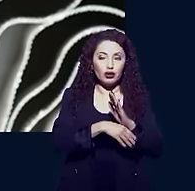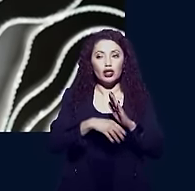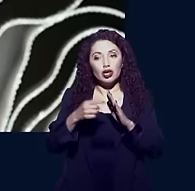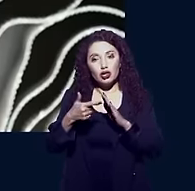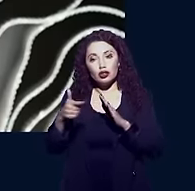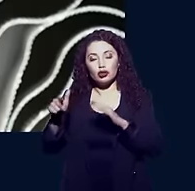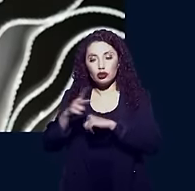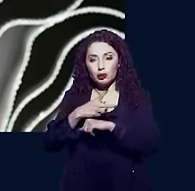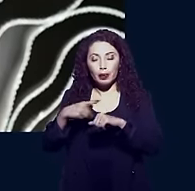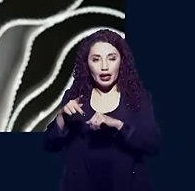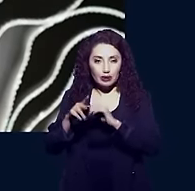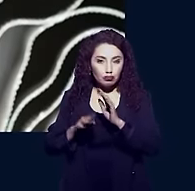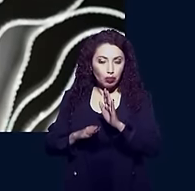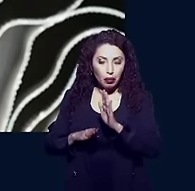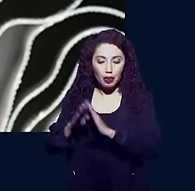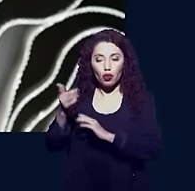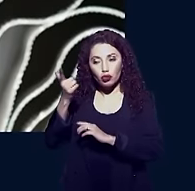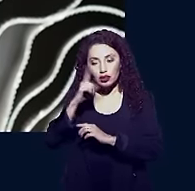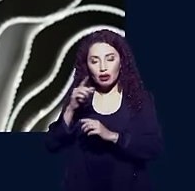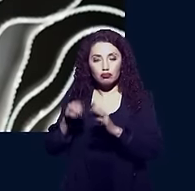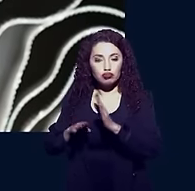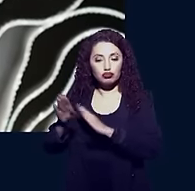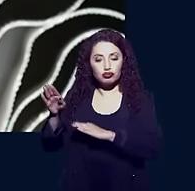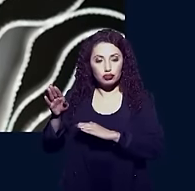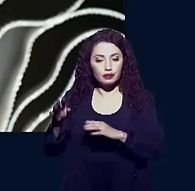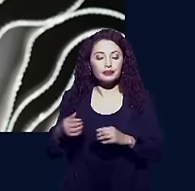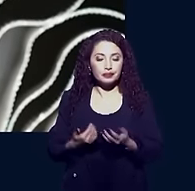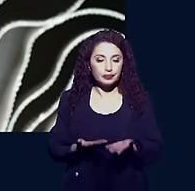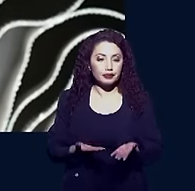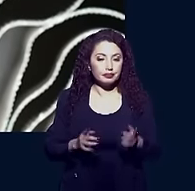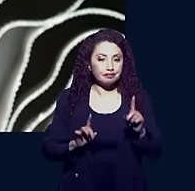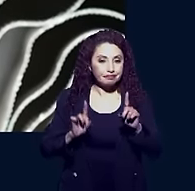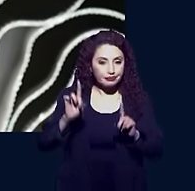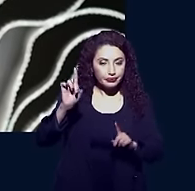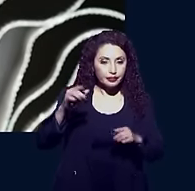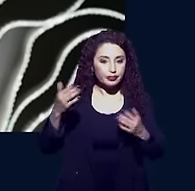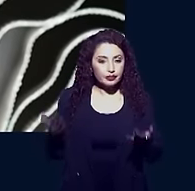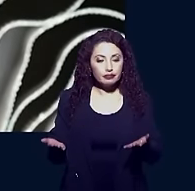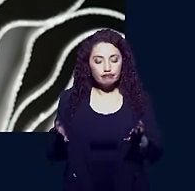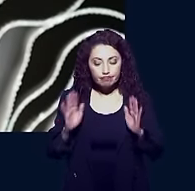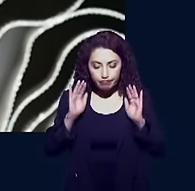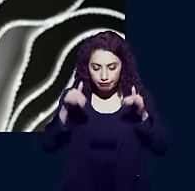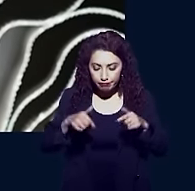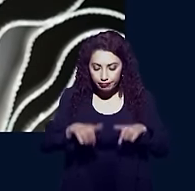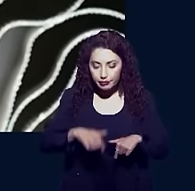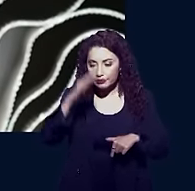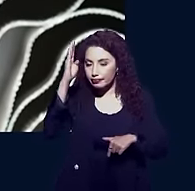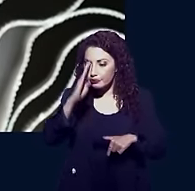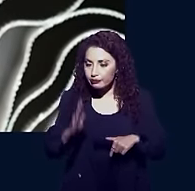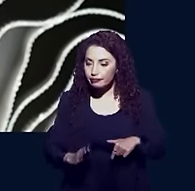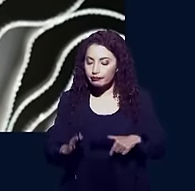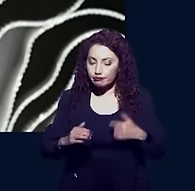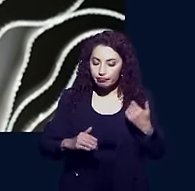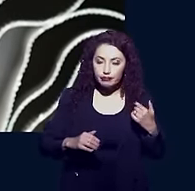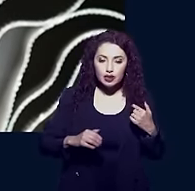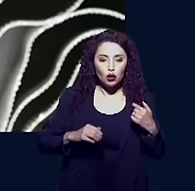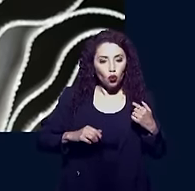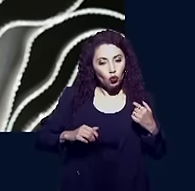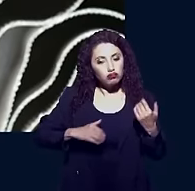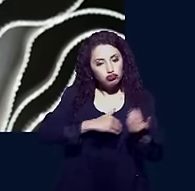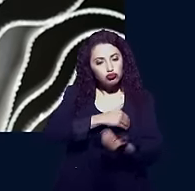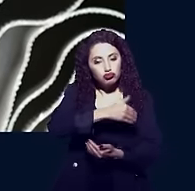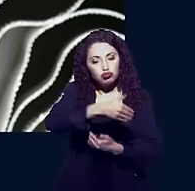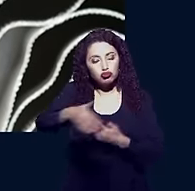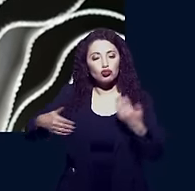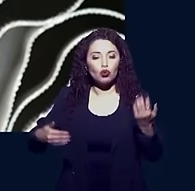também E aí olhando um pouco mais para dentro de casa né o ciclo econômico no Brasil a gente também tem uma cabeça acho que mais